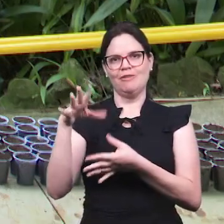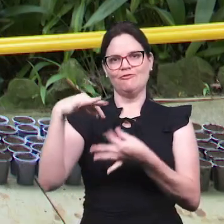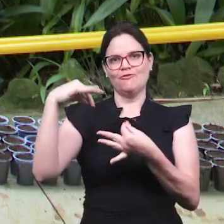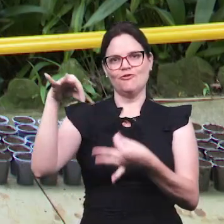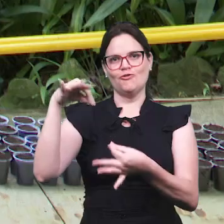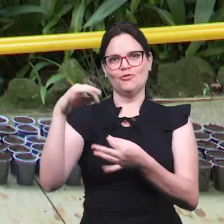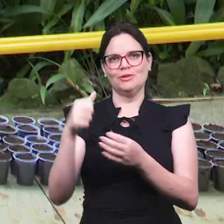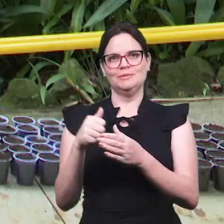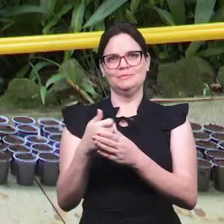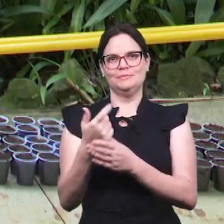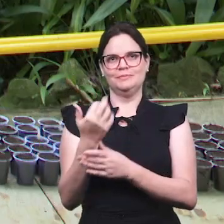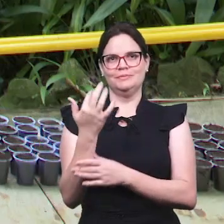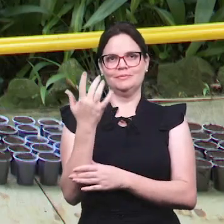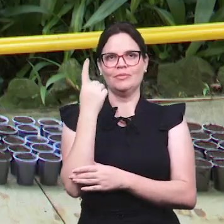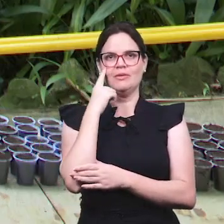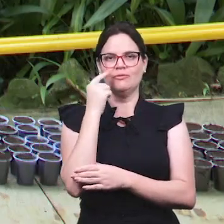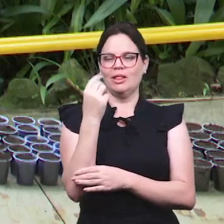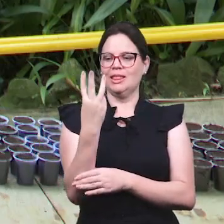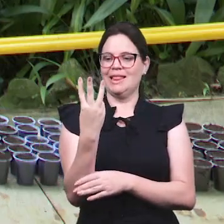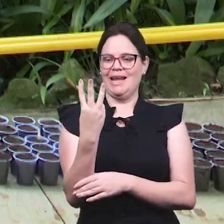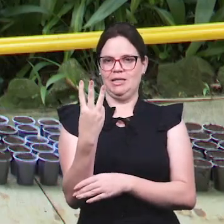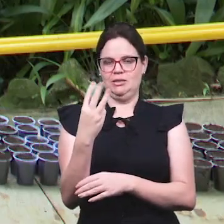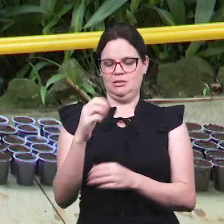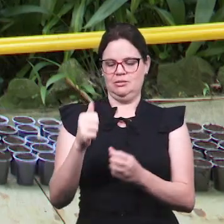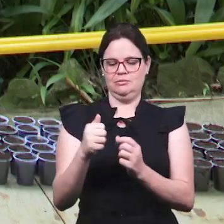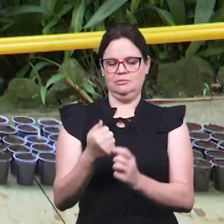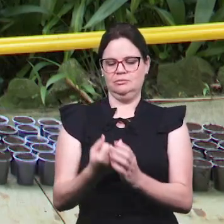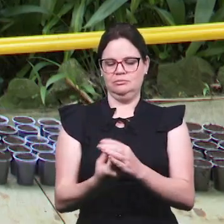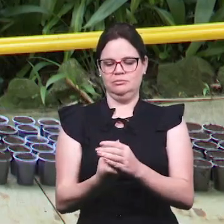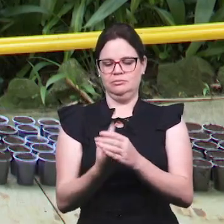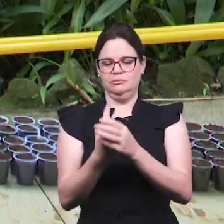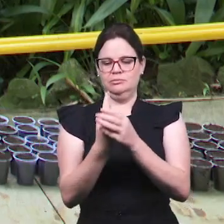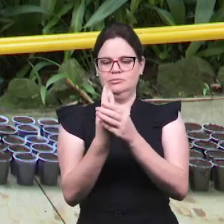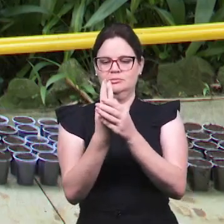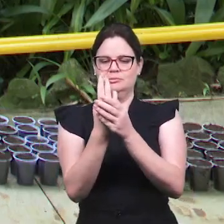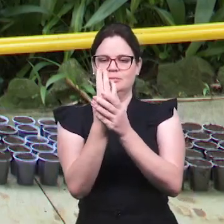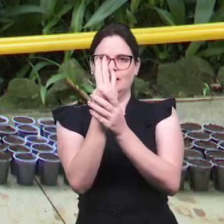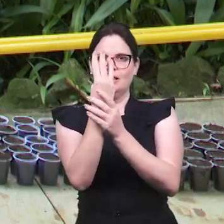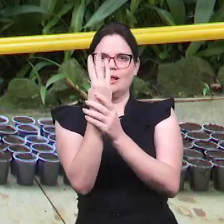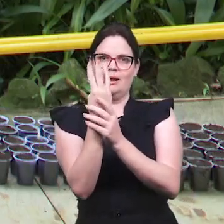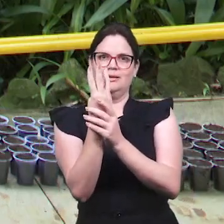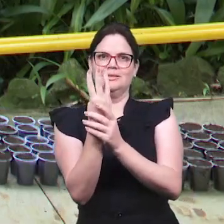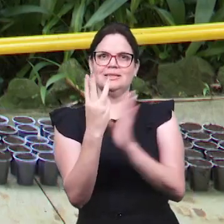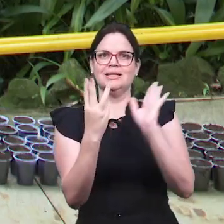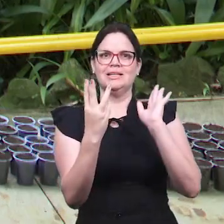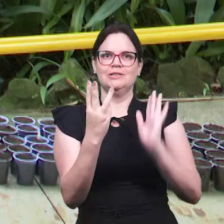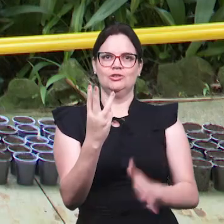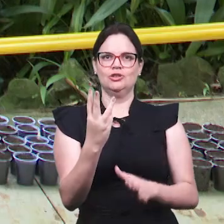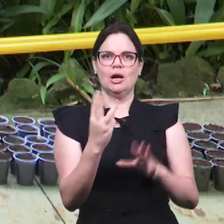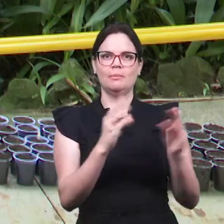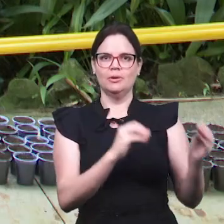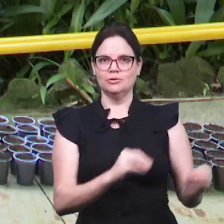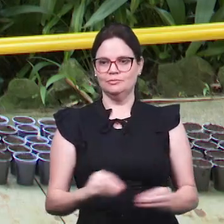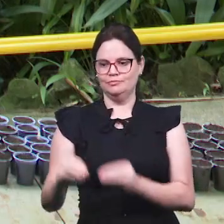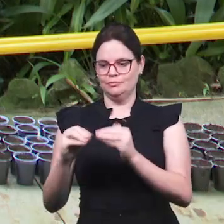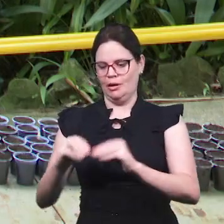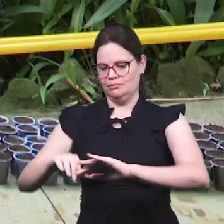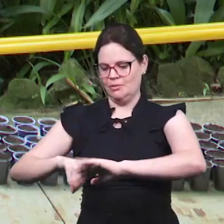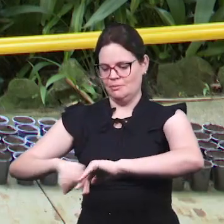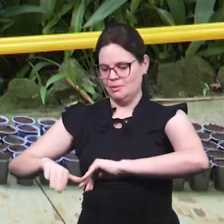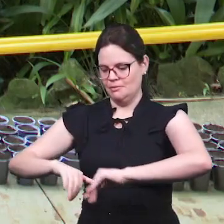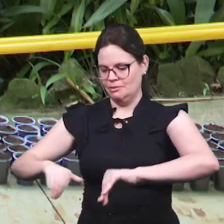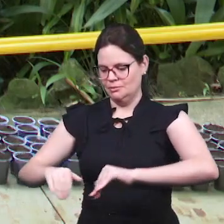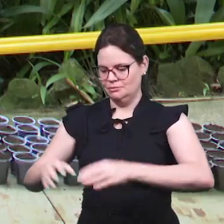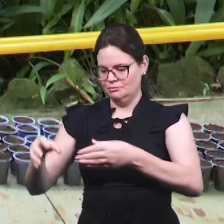e assim, quando ela já estiver aqui nesse estágio de 3, para lançar o quarto par de folha, já pode ser transplantada, né, a campo ou